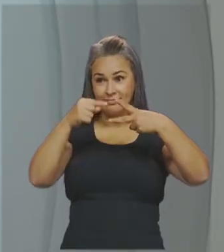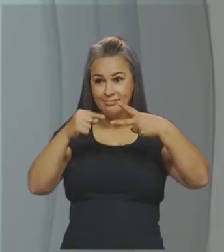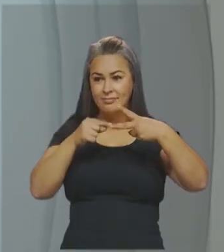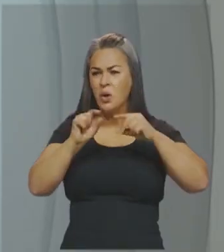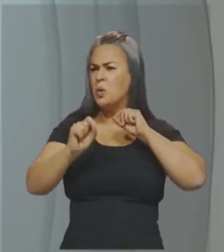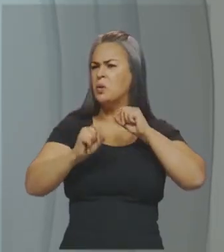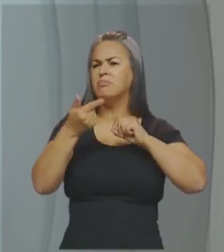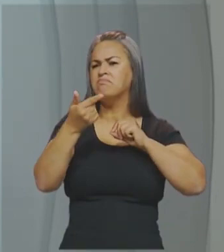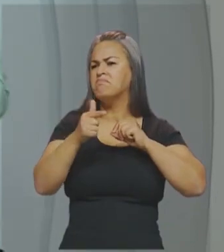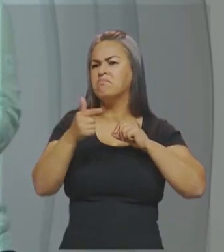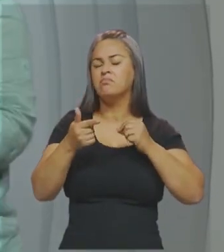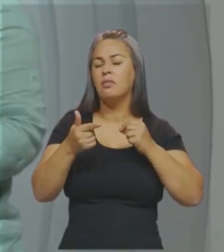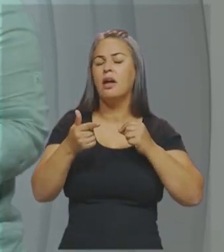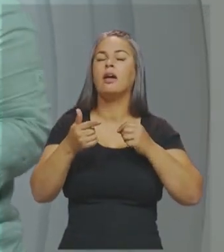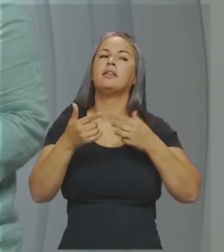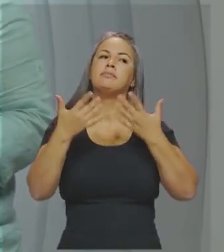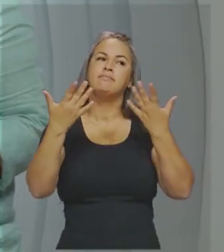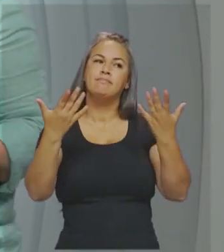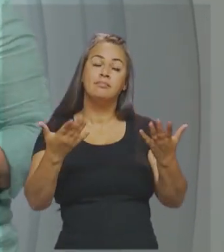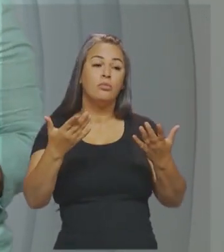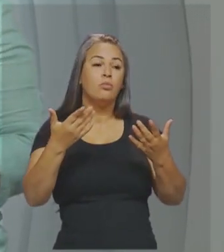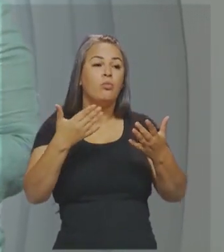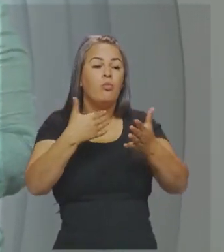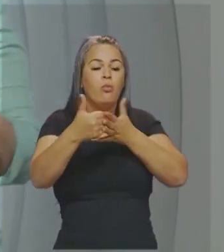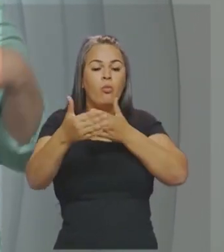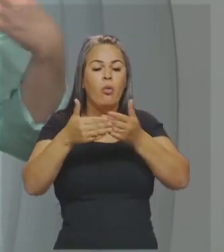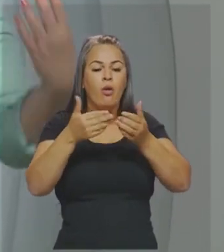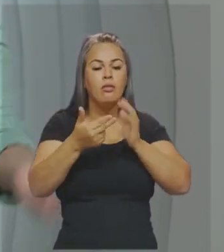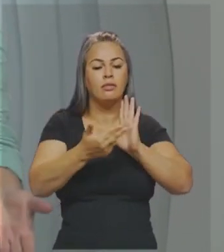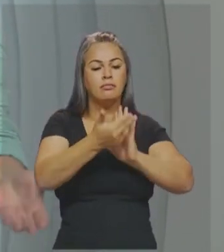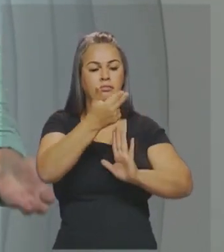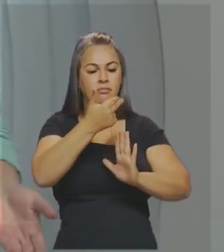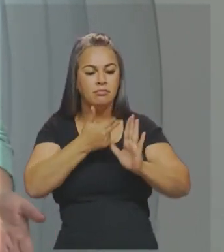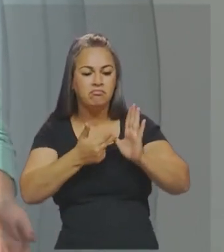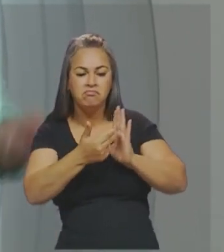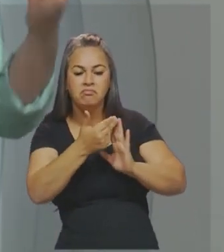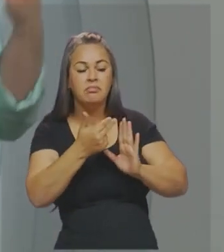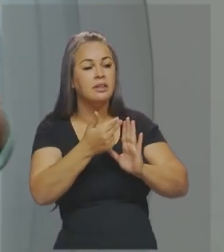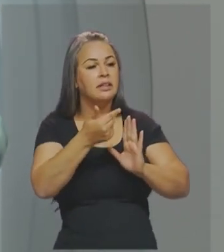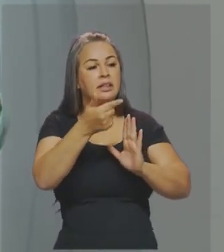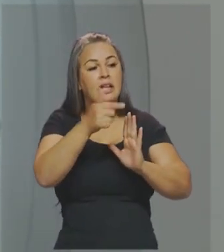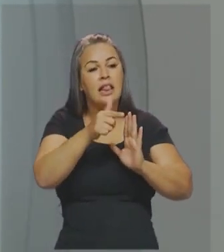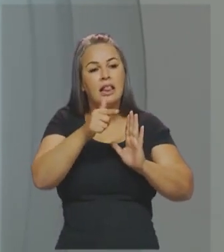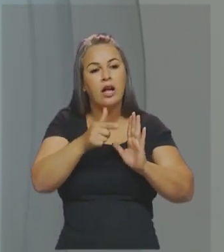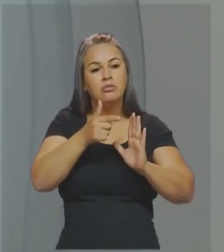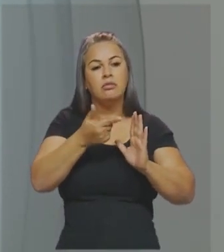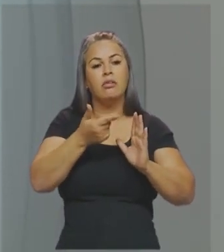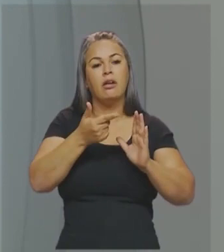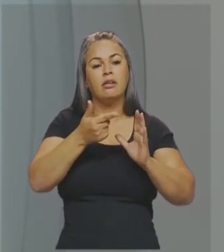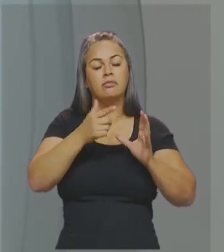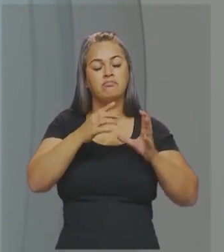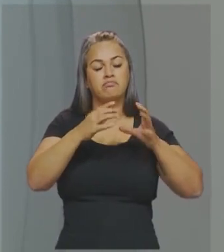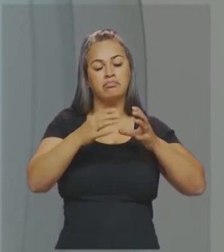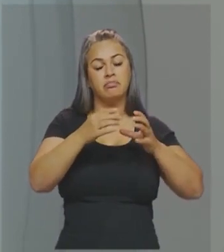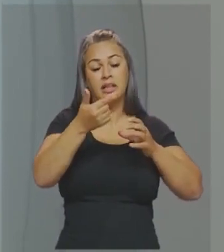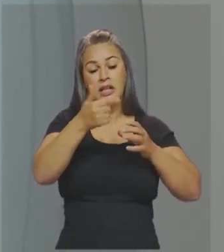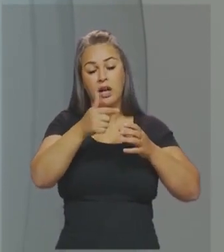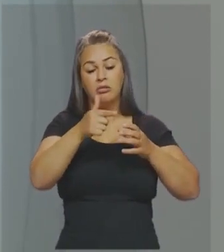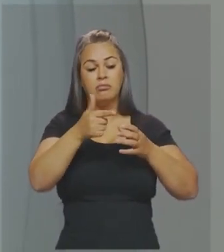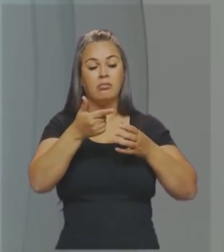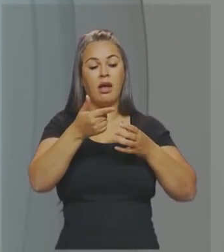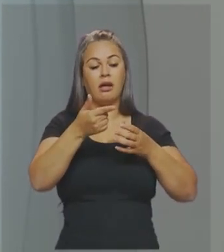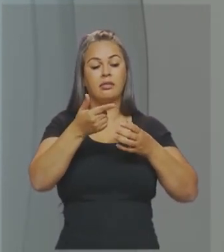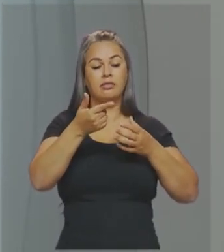não entra nessa característica, né, que eu falo que tem que ser. Para ser polígono, tem que ser aquelas figuras